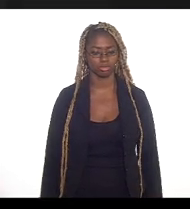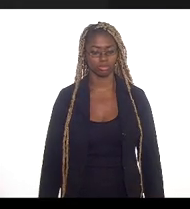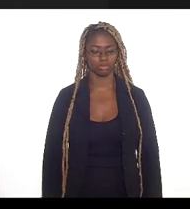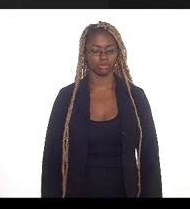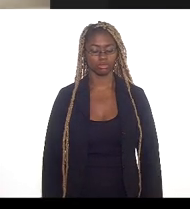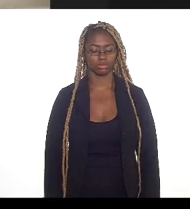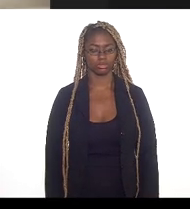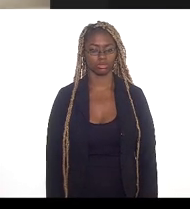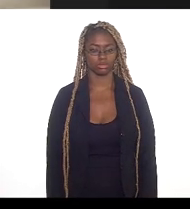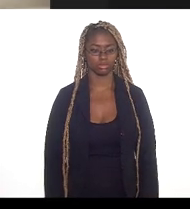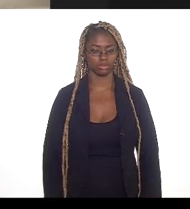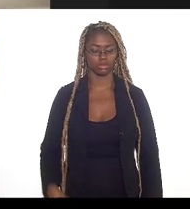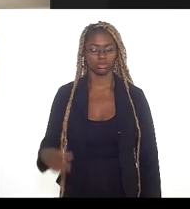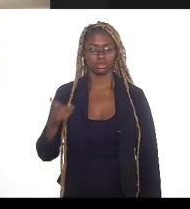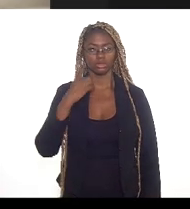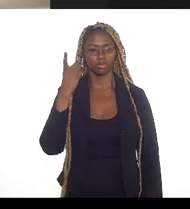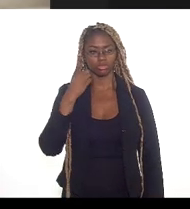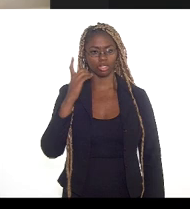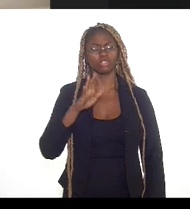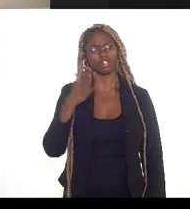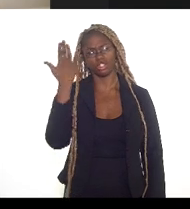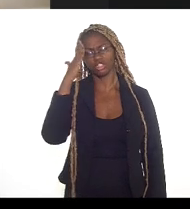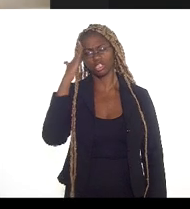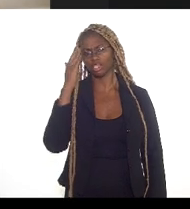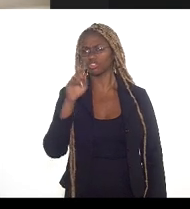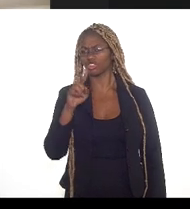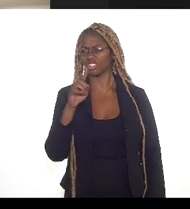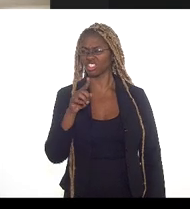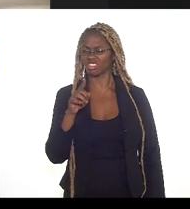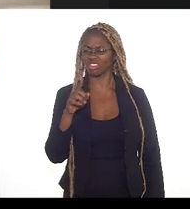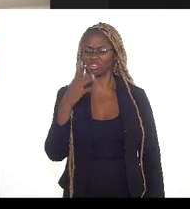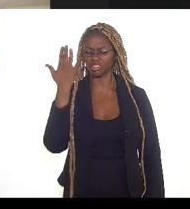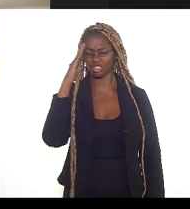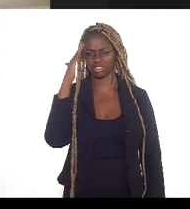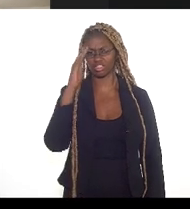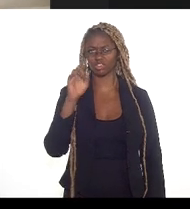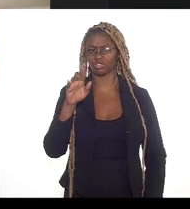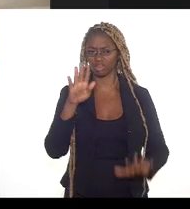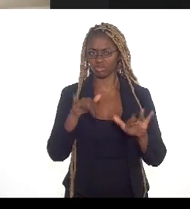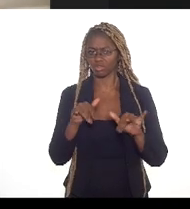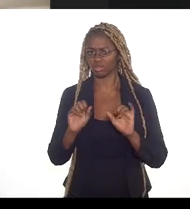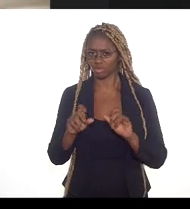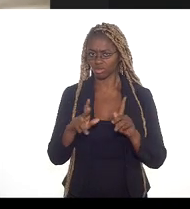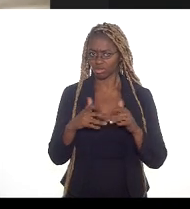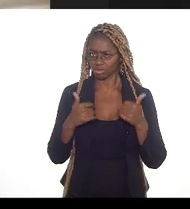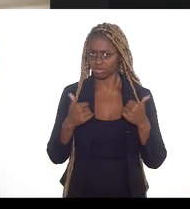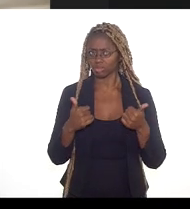Deputado Alexandre, falhou ao final, mas entendi que Vossa Excelência já terminou, é isso?